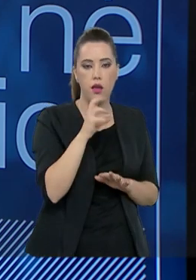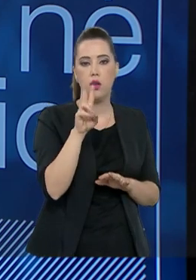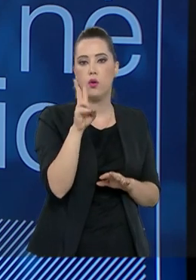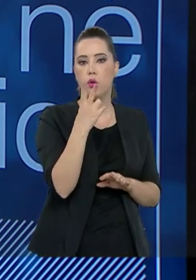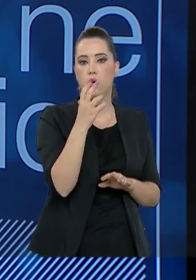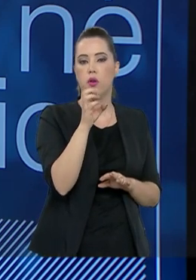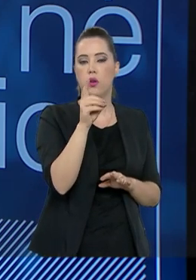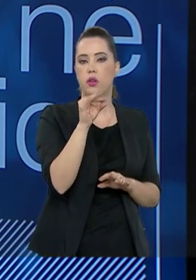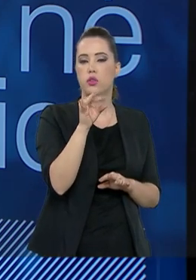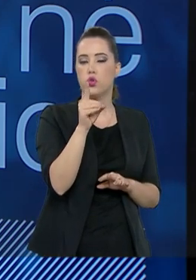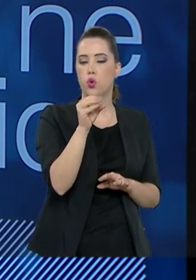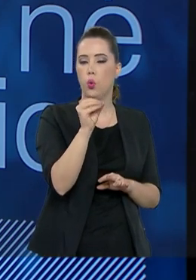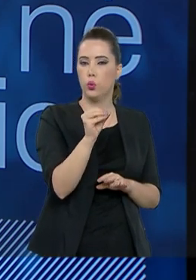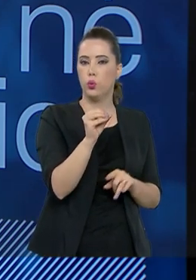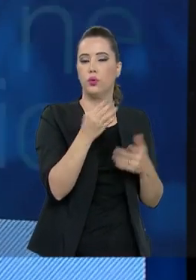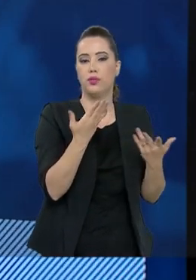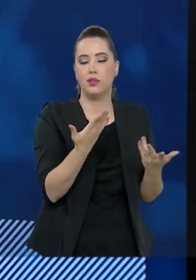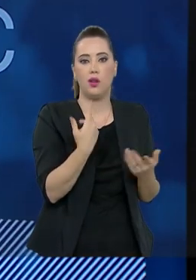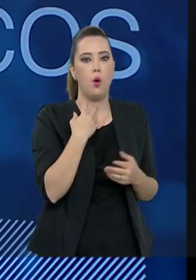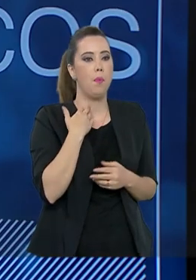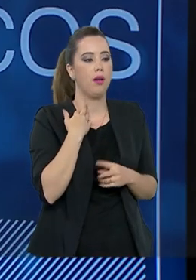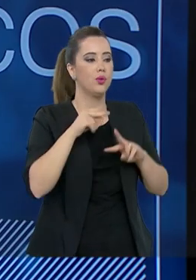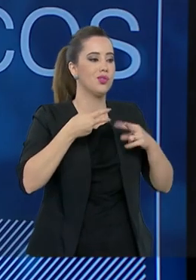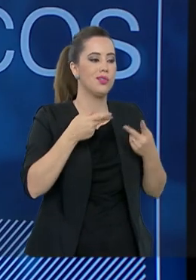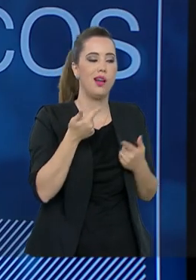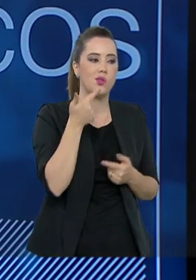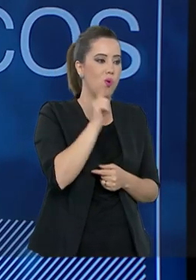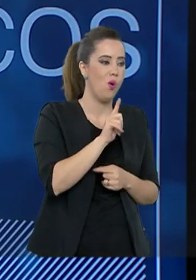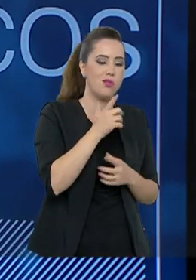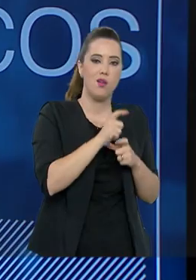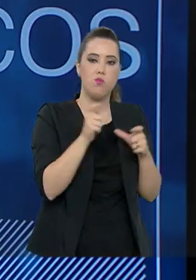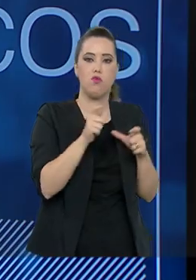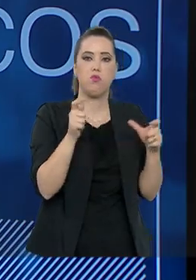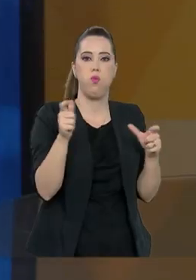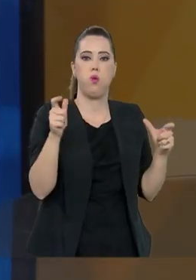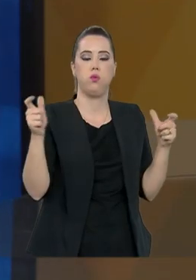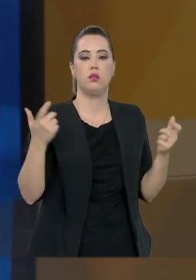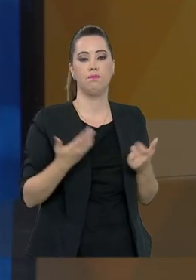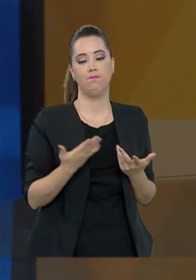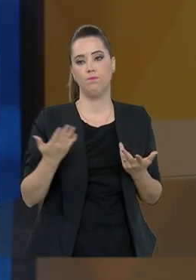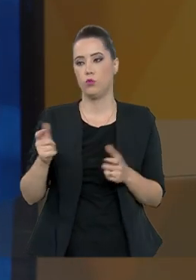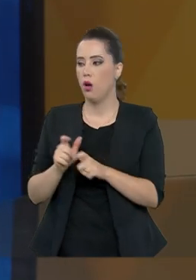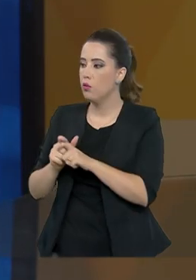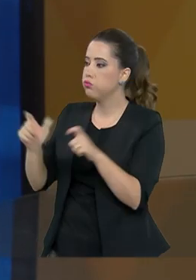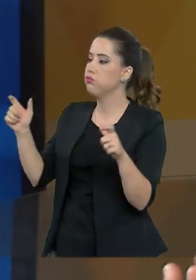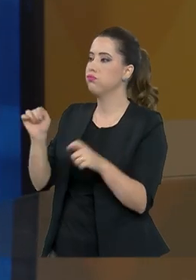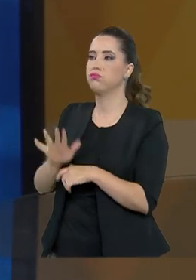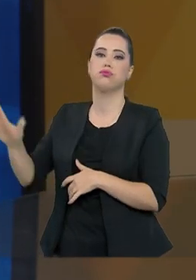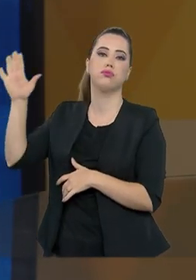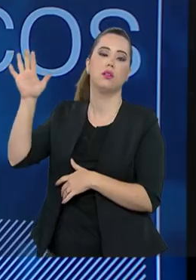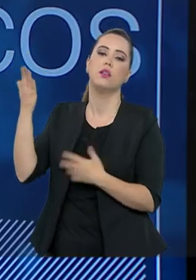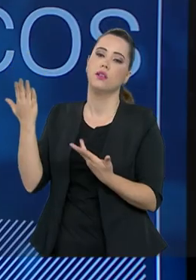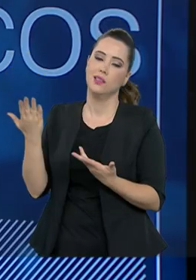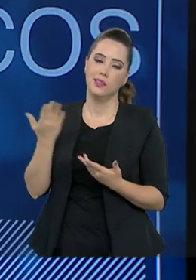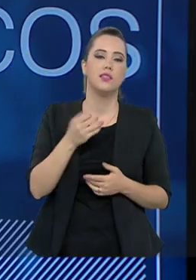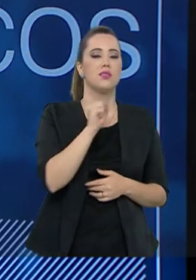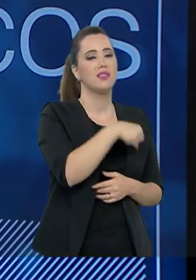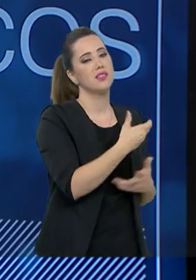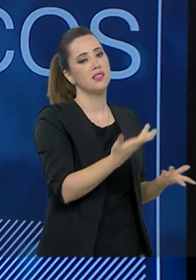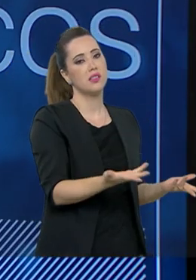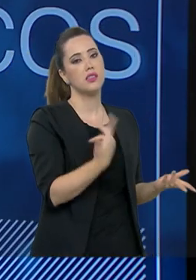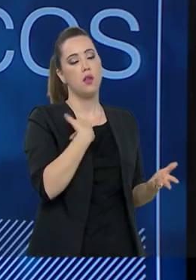isso acaba com que o banco de dados não tenha todo o potencial que ele poderia ter. Abrangência. Exatamente. Não são tantos crimes que são